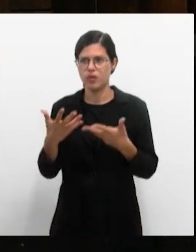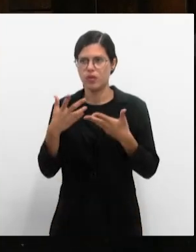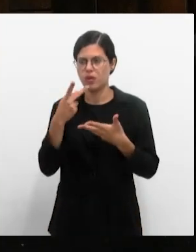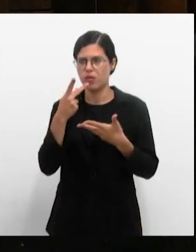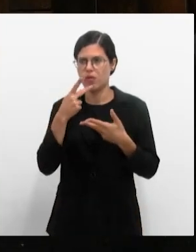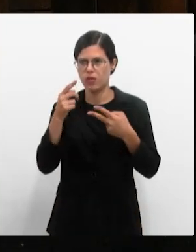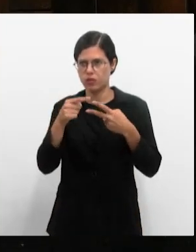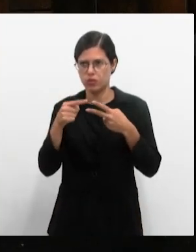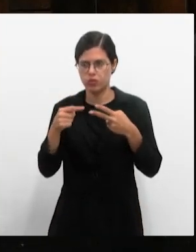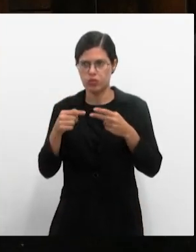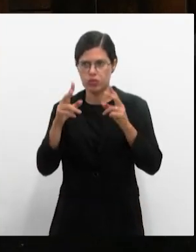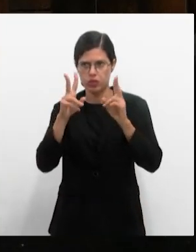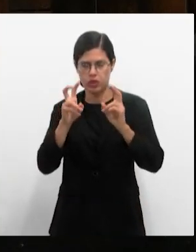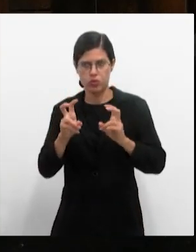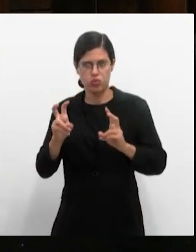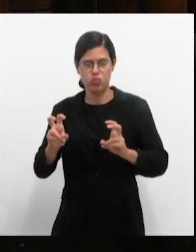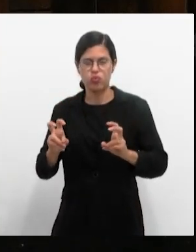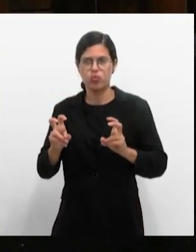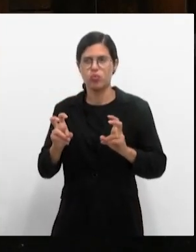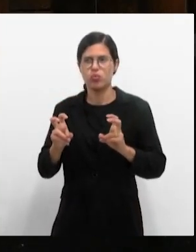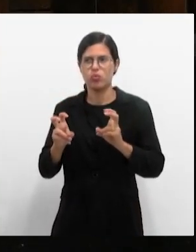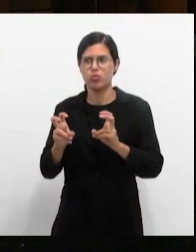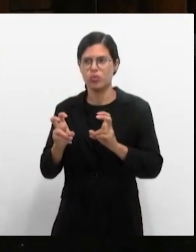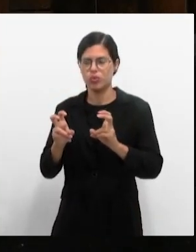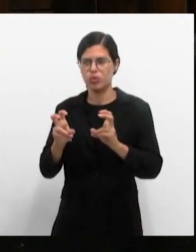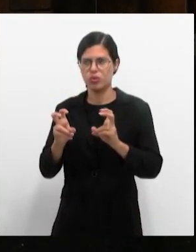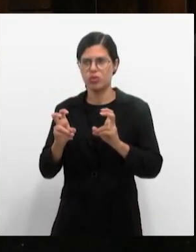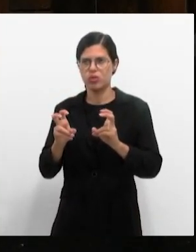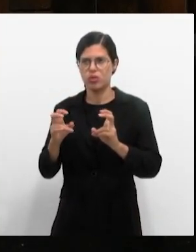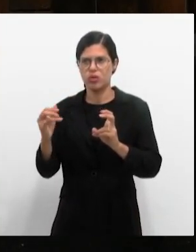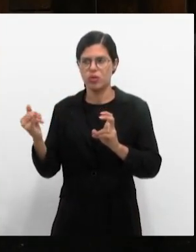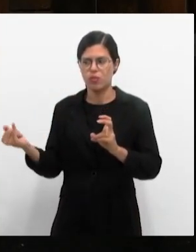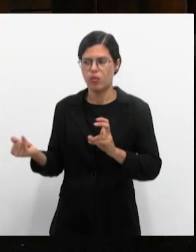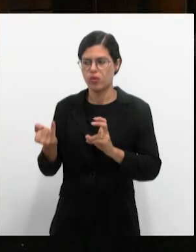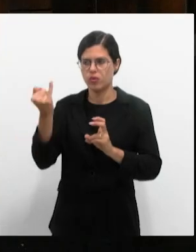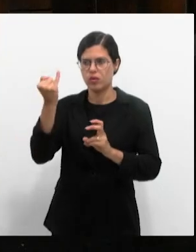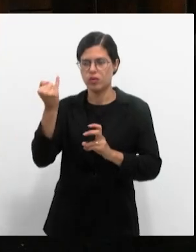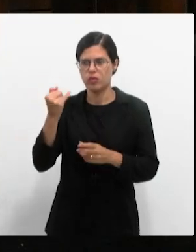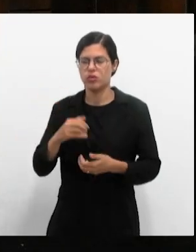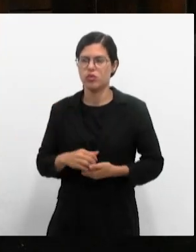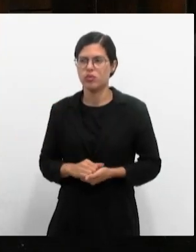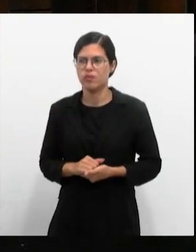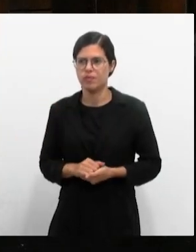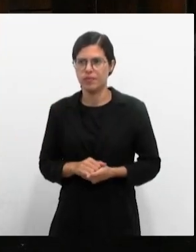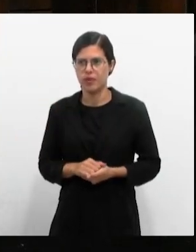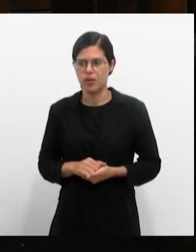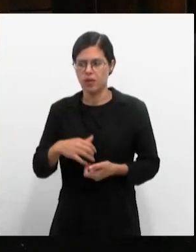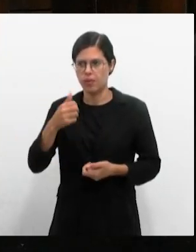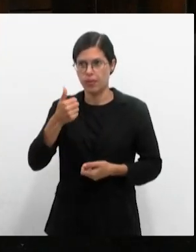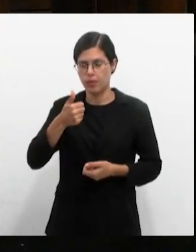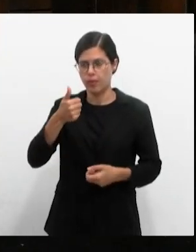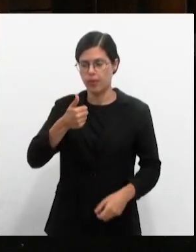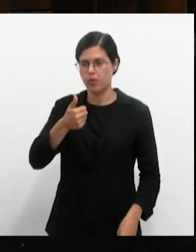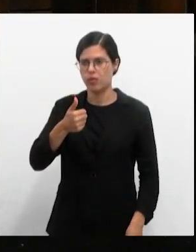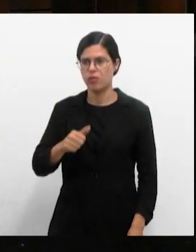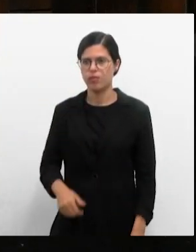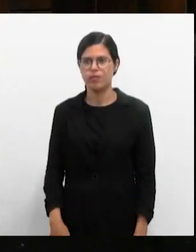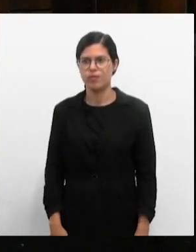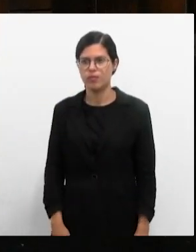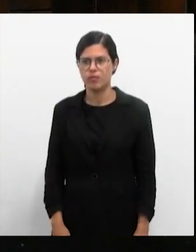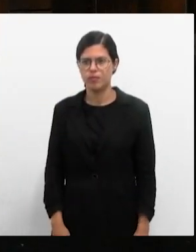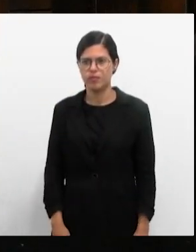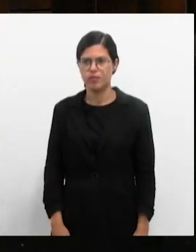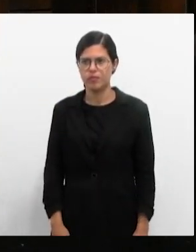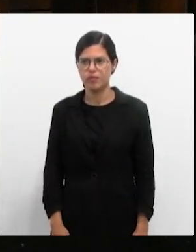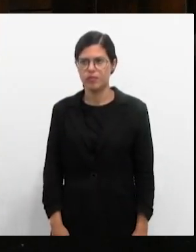dois assuntos que são de extrema relevância. Primeiro,